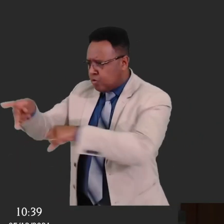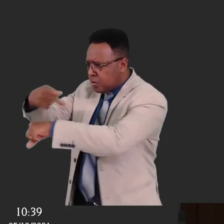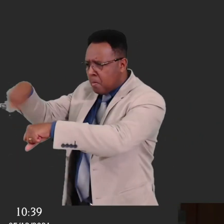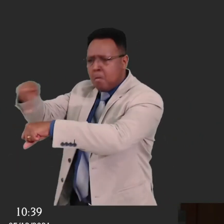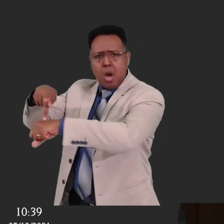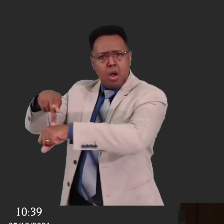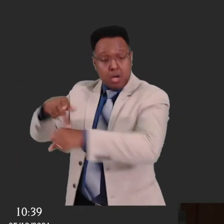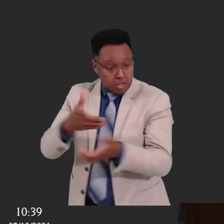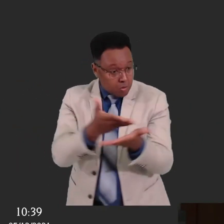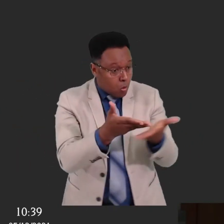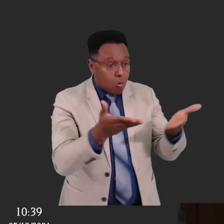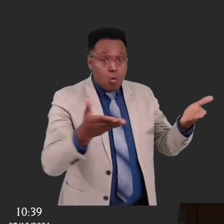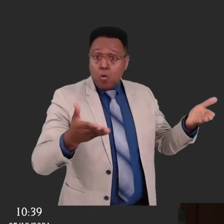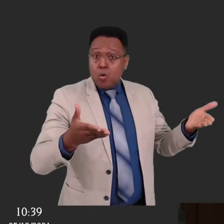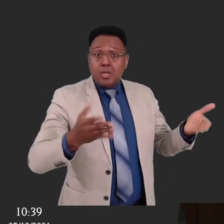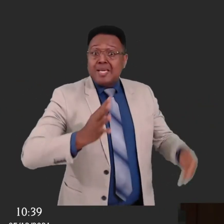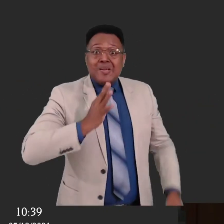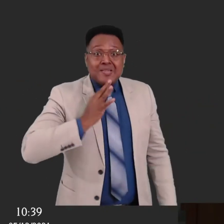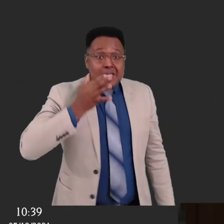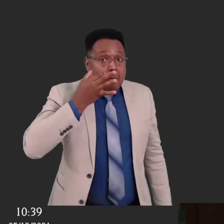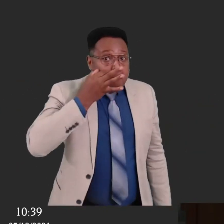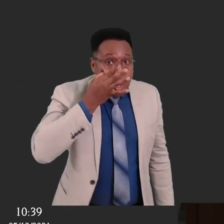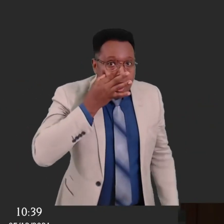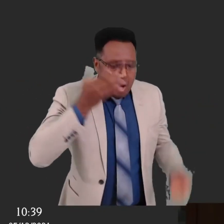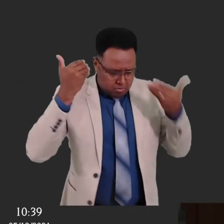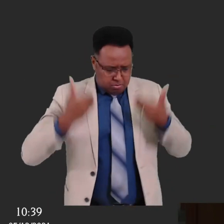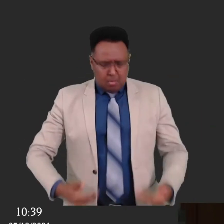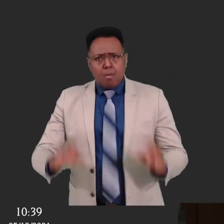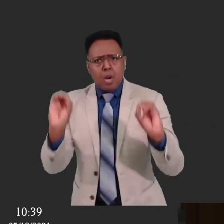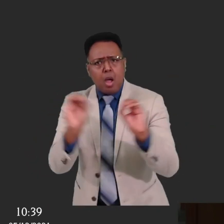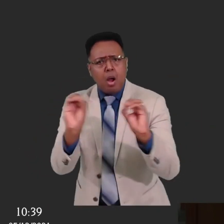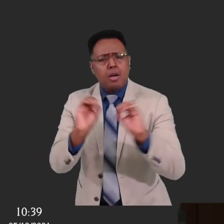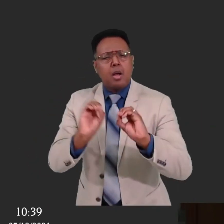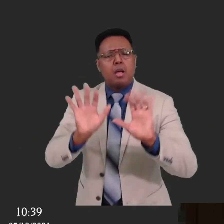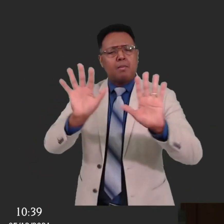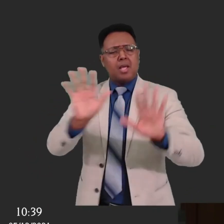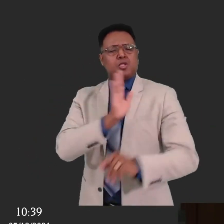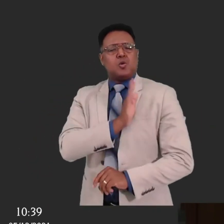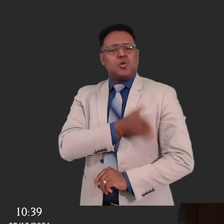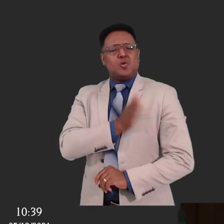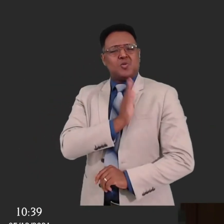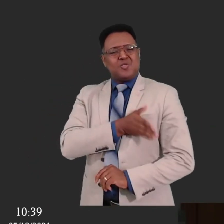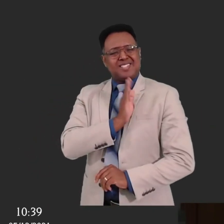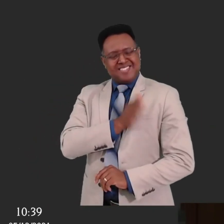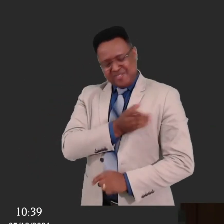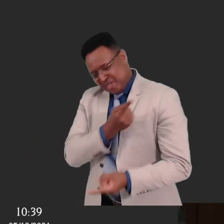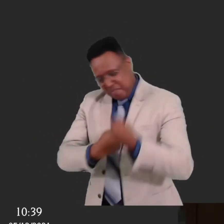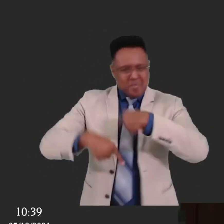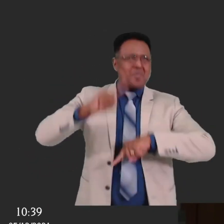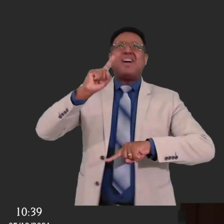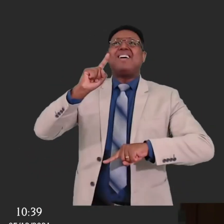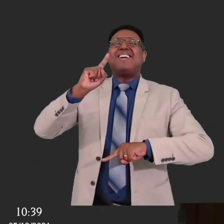sejam consolados e estejam unidos em caridade e enriquecidos na plenitude